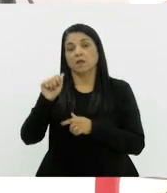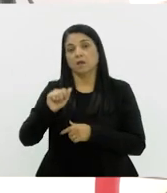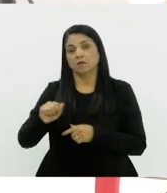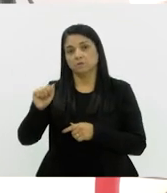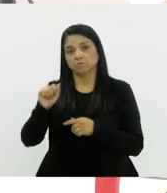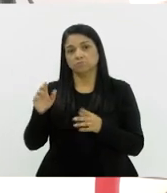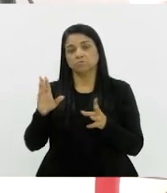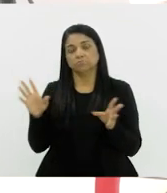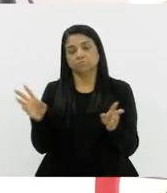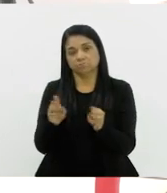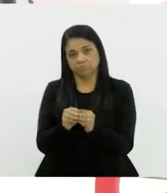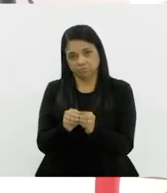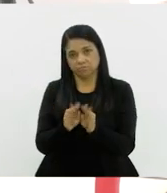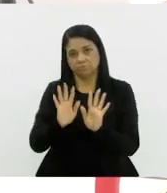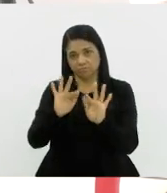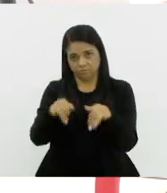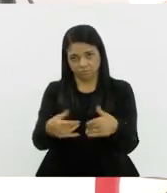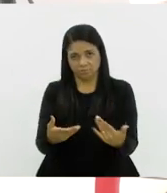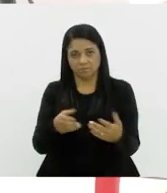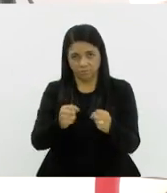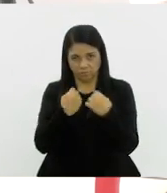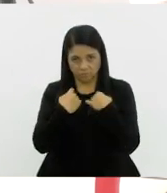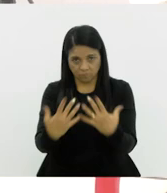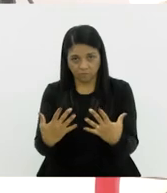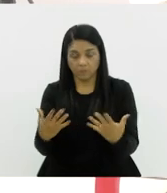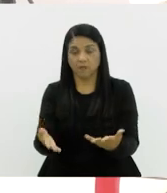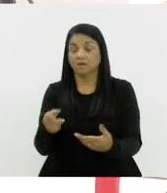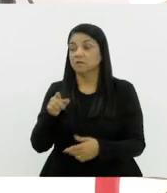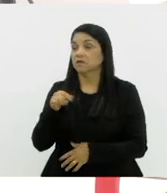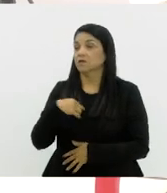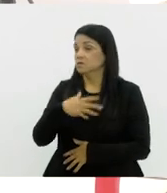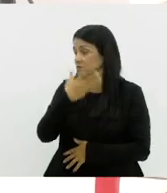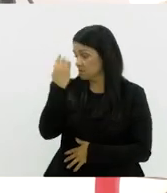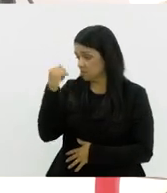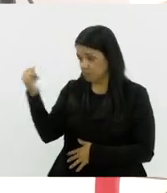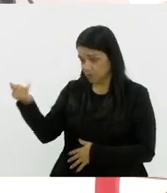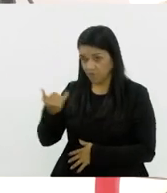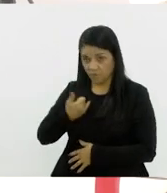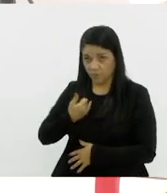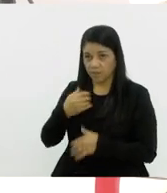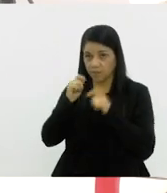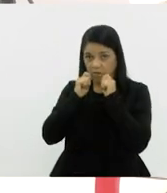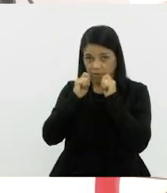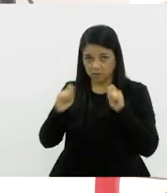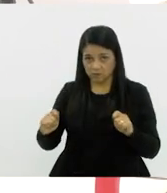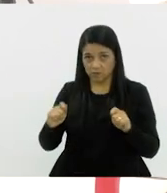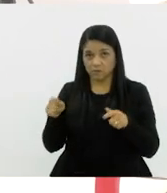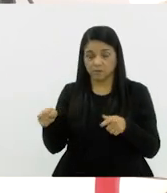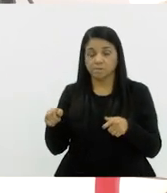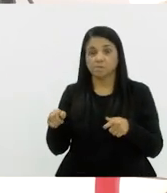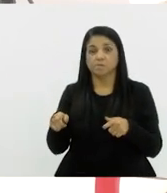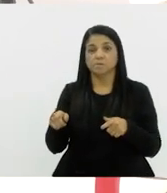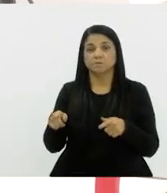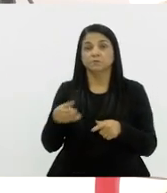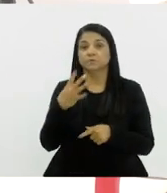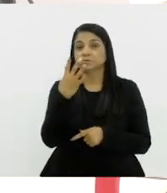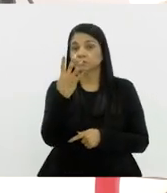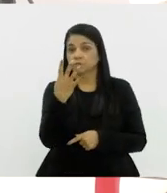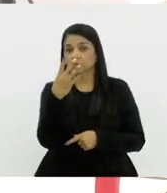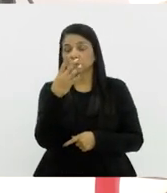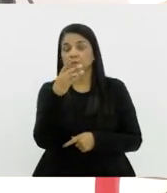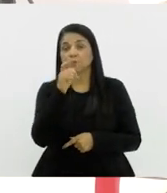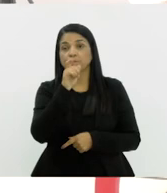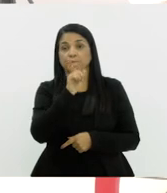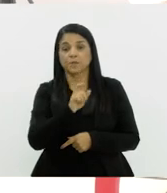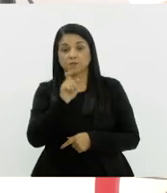encerrar a audiência. Eu esqueci de fazer uma coisa. Esses que estão aí, fui informado agora pela assessoria, nós temos 4 pessoas da